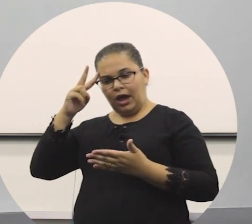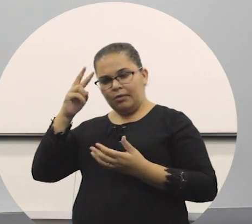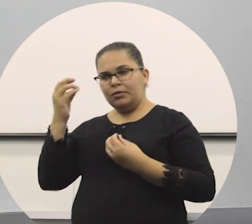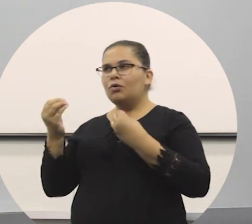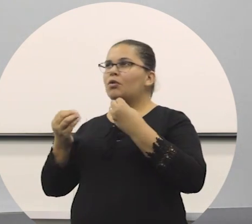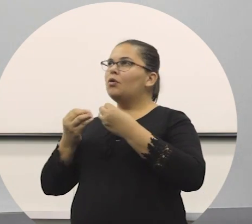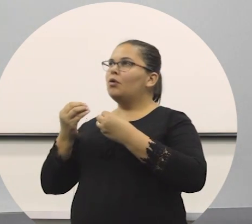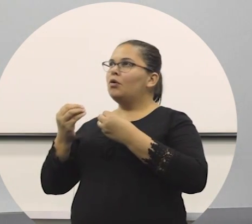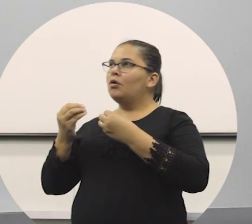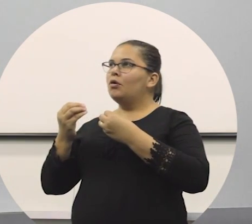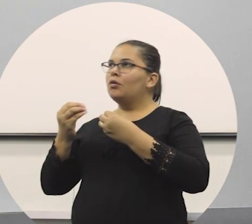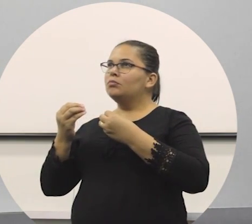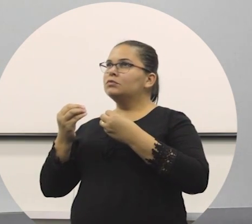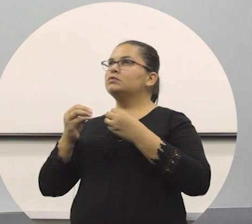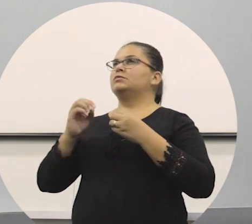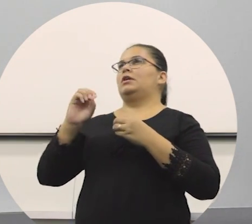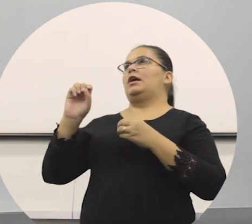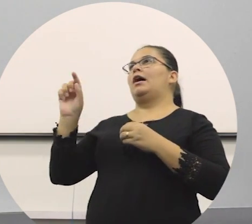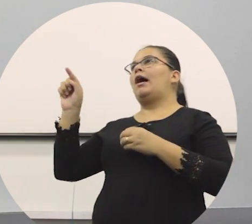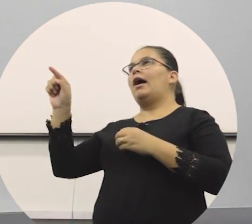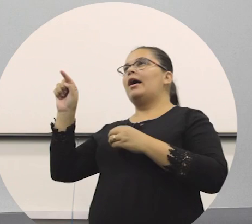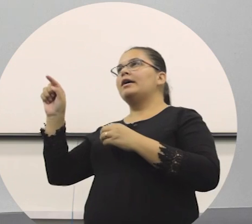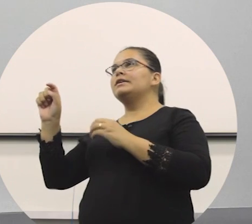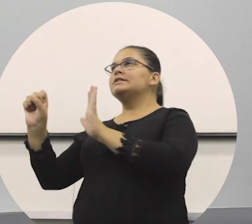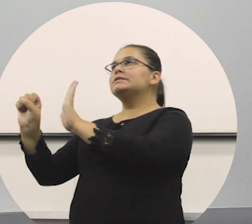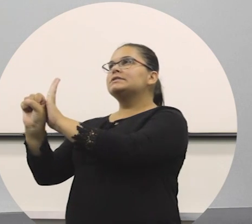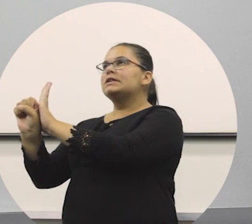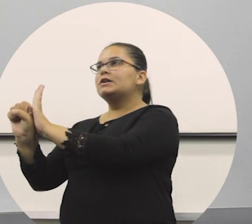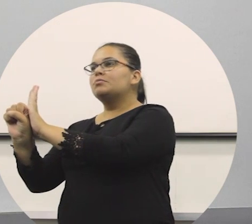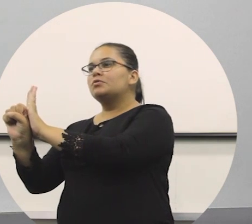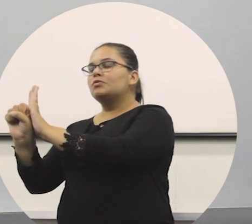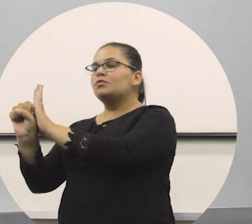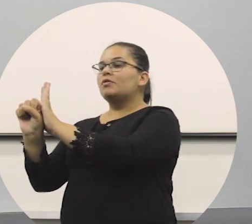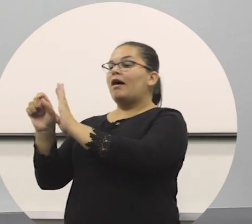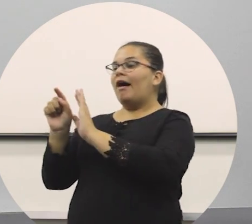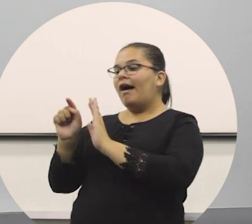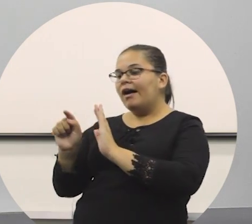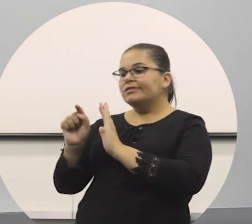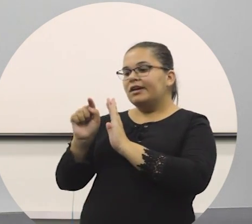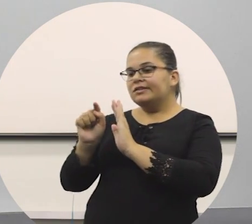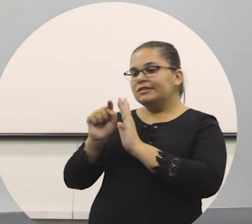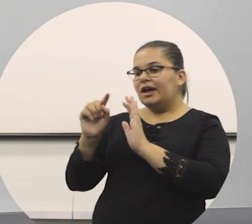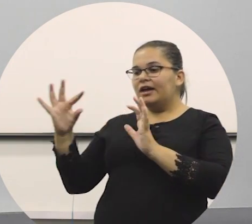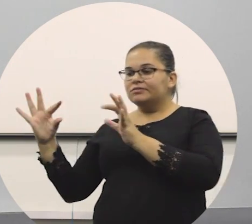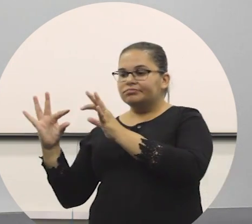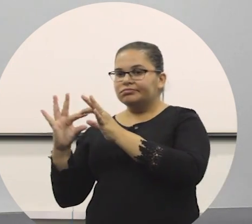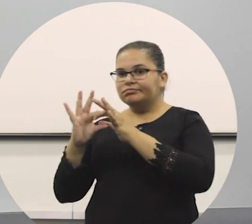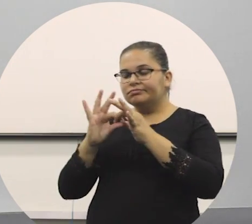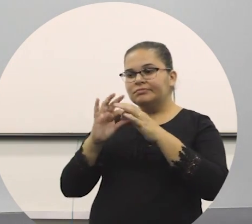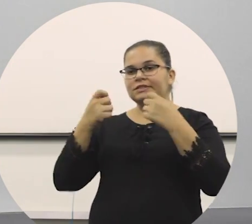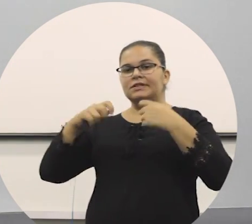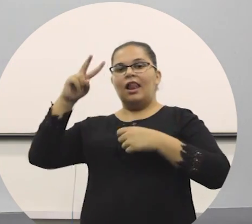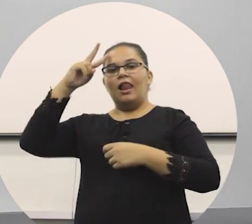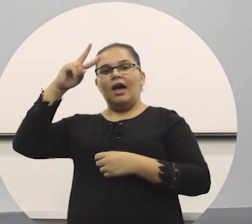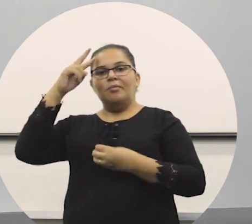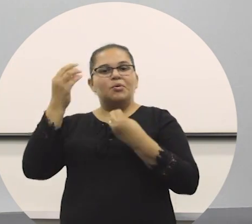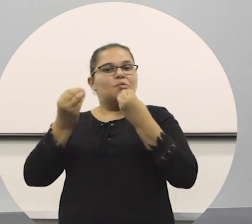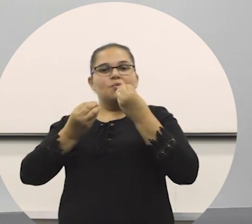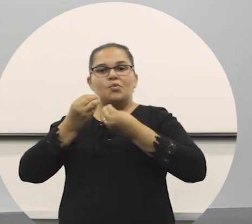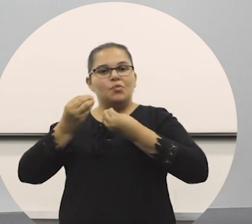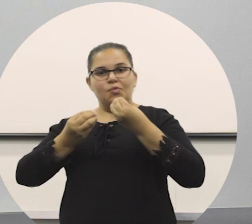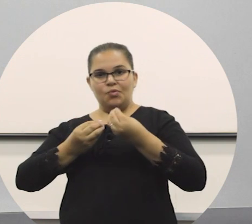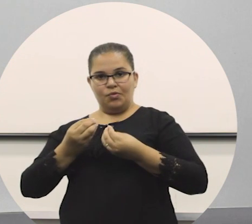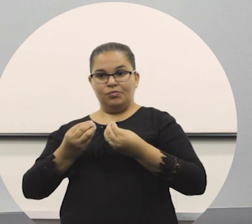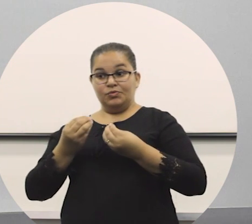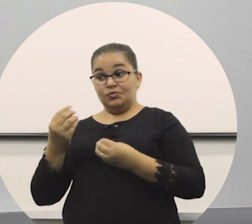correspondências entre este símbolo com este símbolo. Deste símbolo com este símbolo, eu tenho que lembrar que o fato